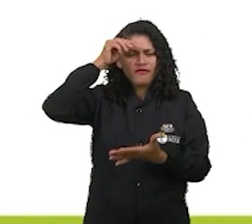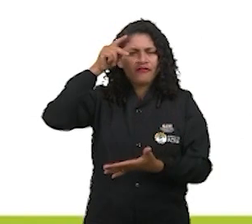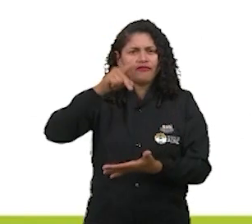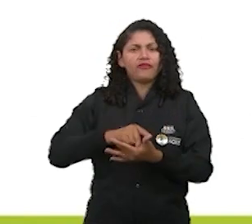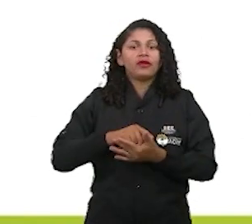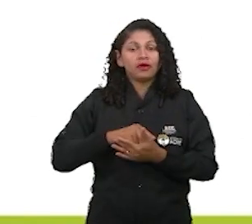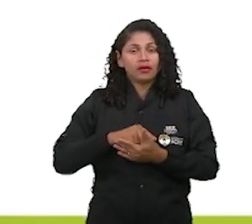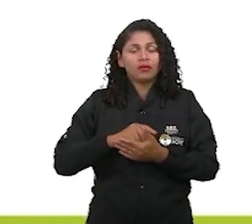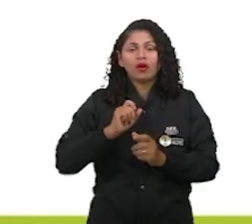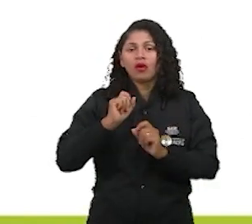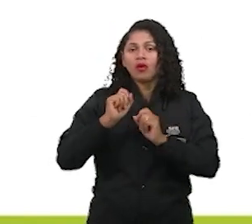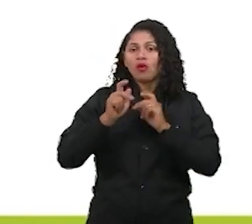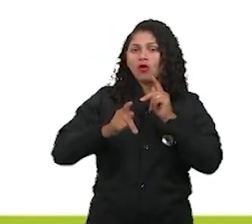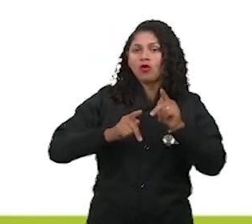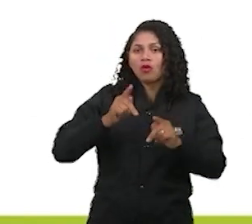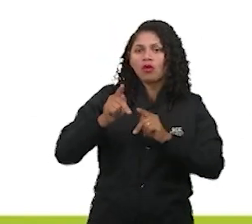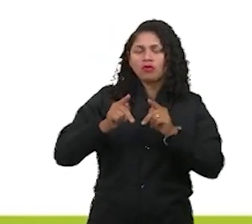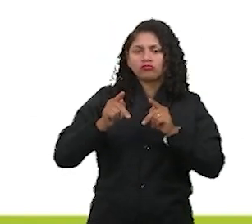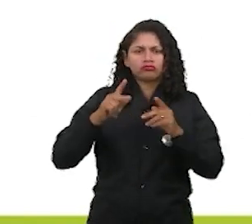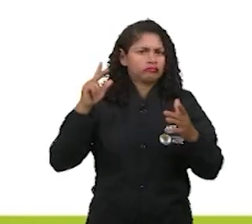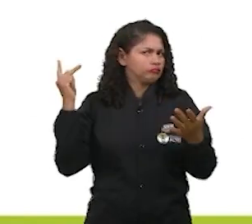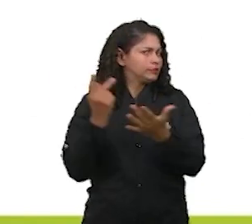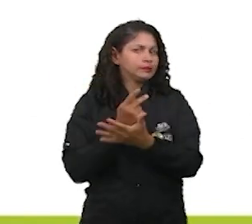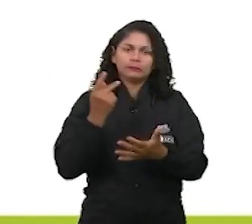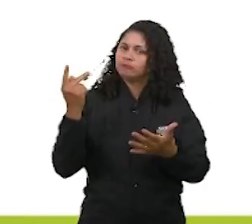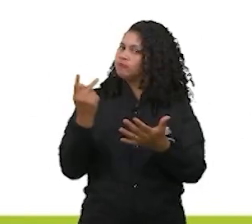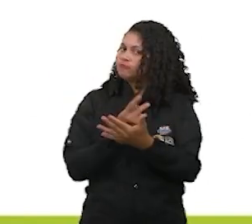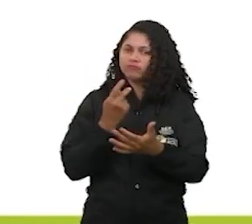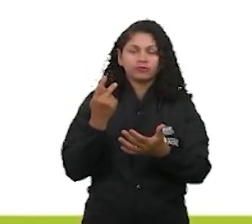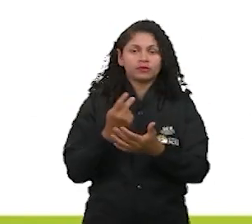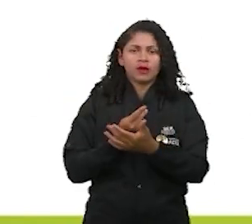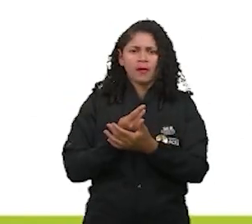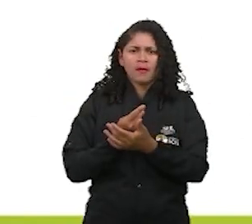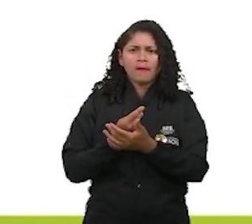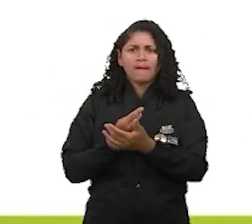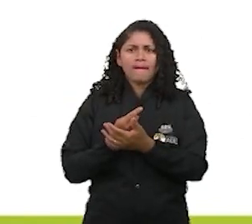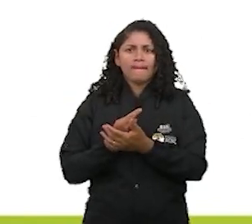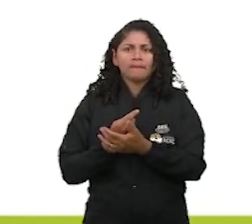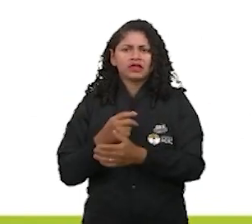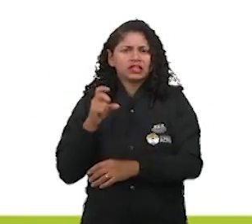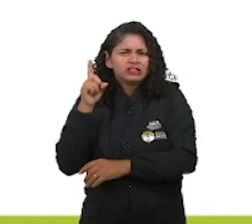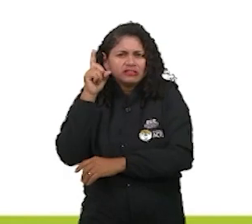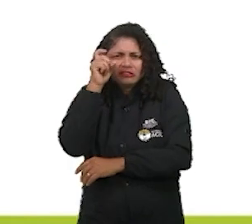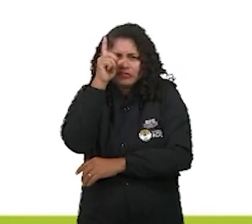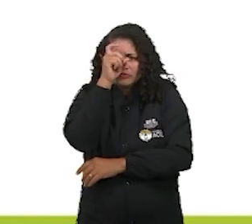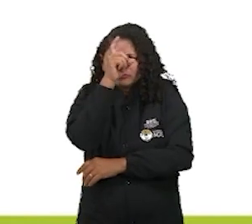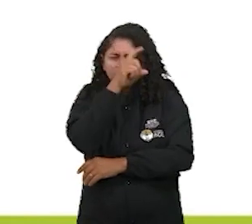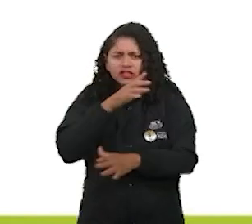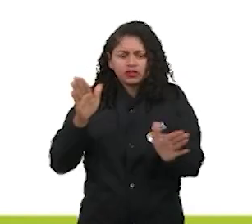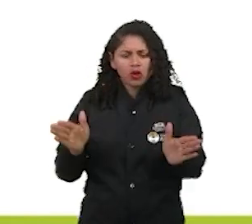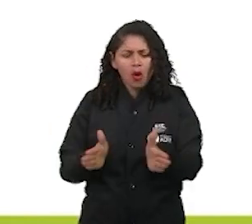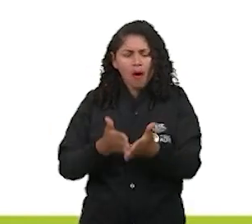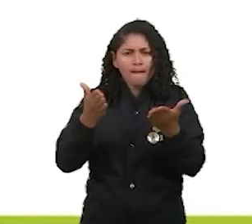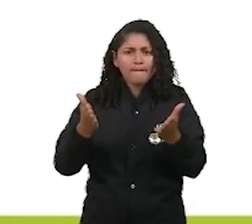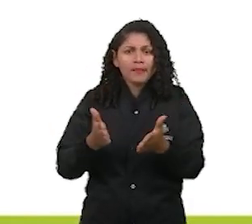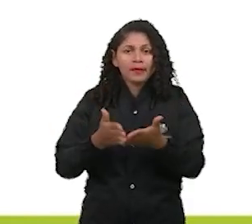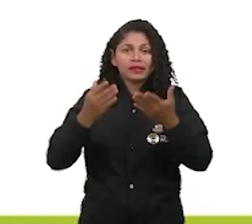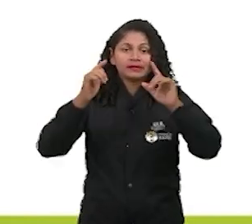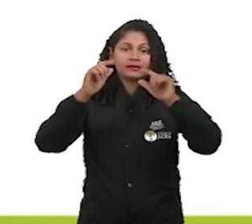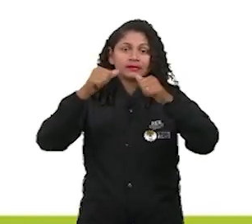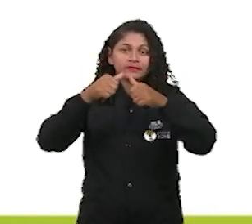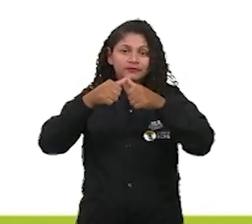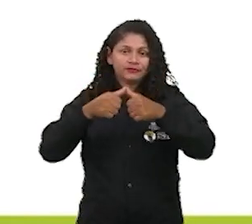Porém, muito mais difícil é um pobre ficar na terra. Meu Deus, trata justamente, né, dessa